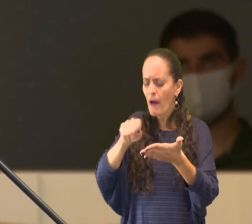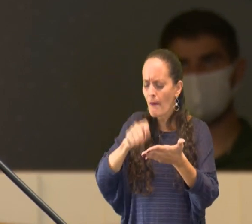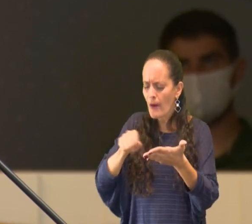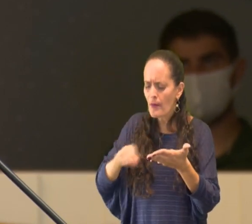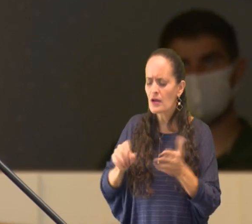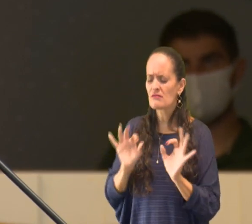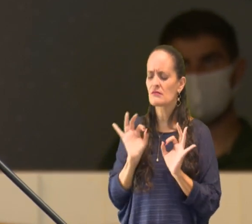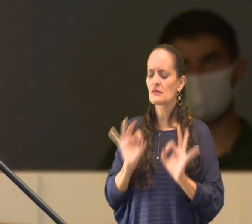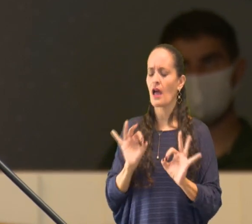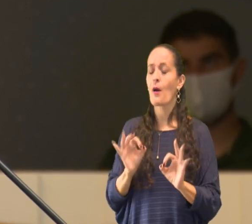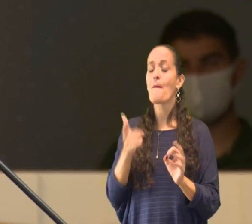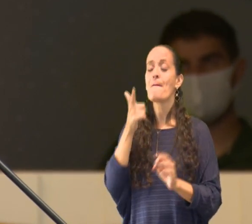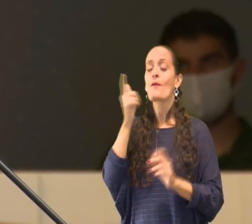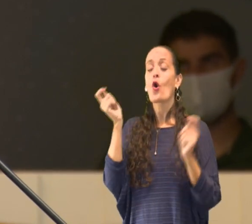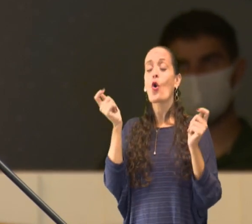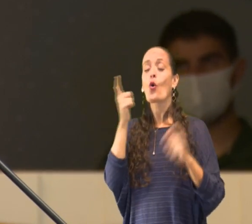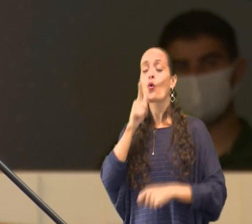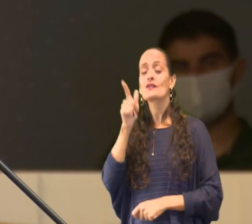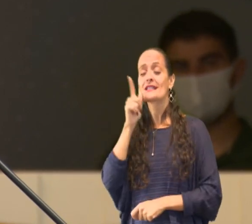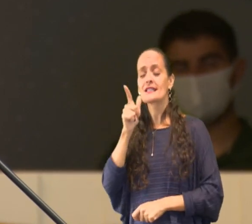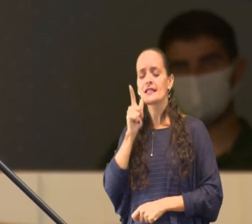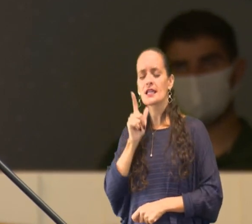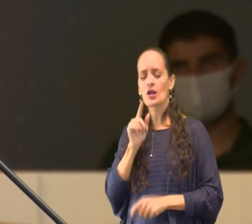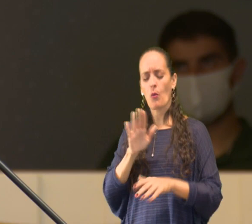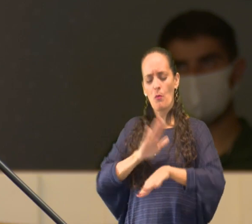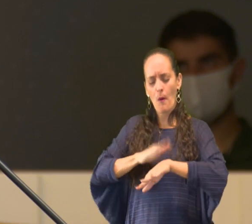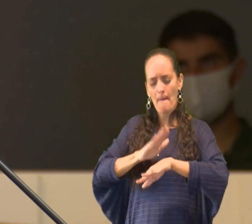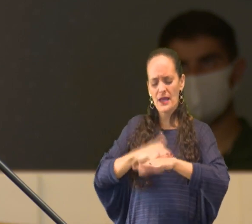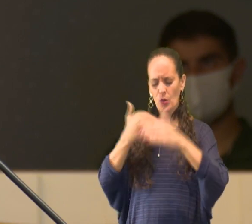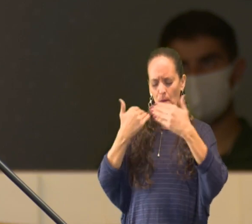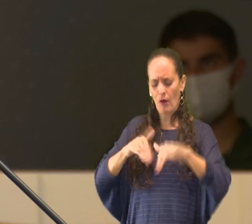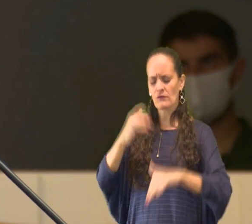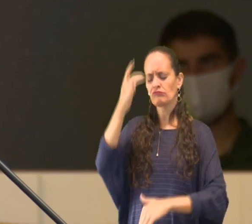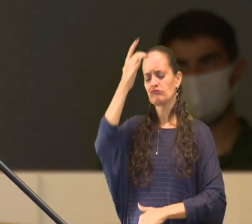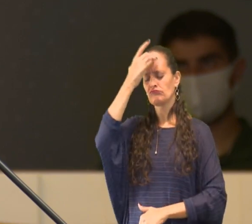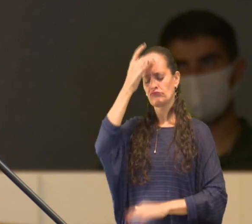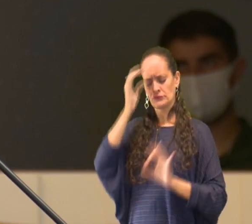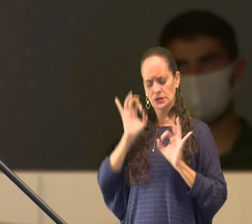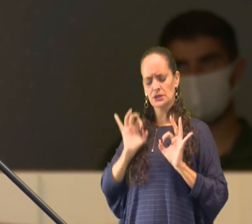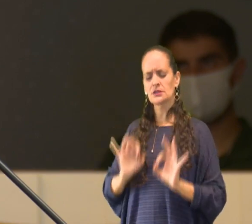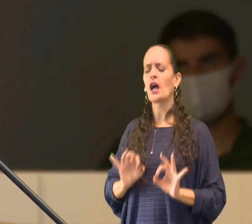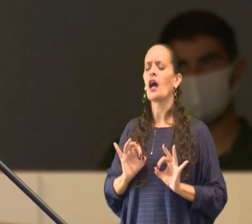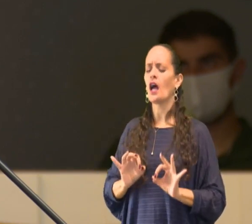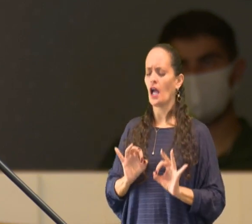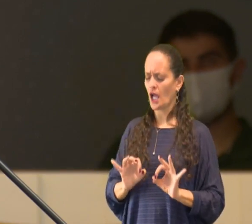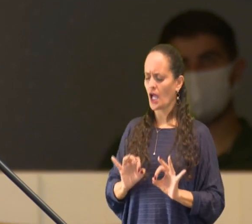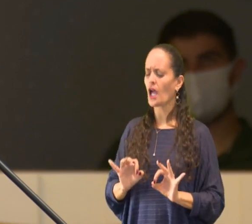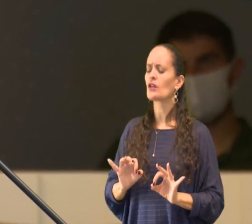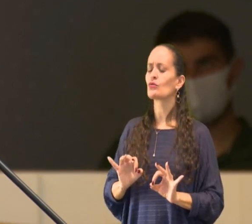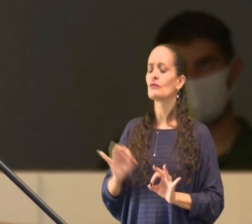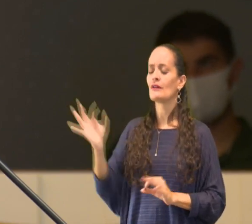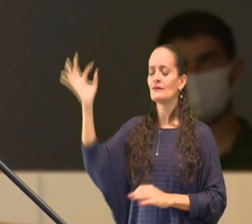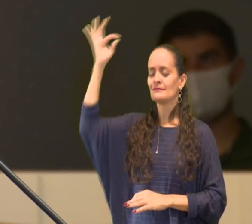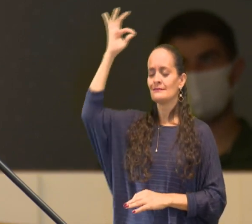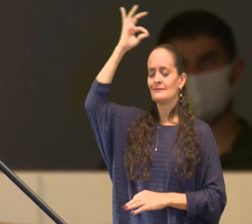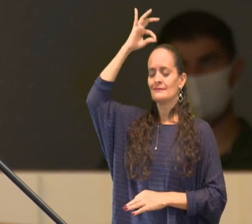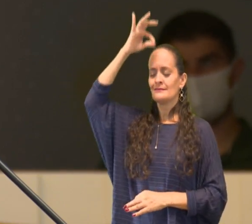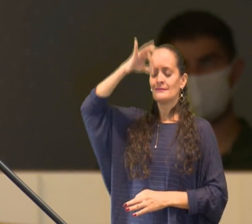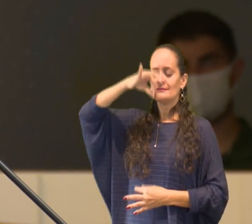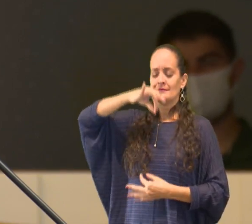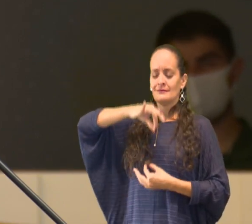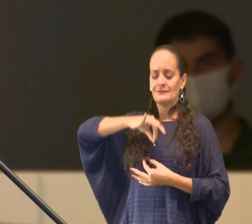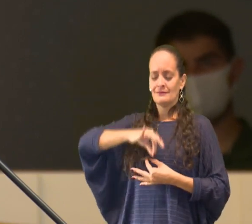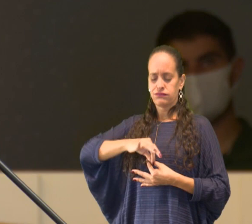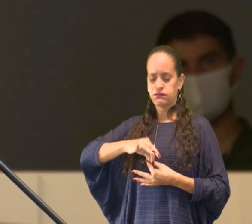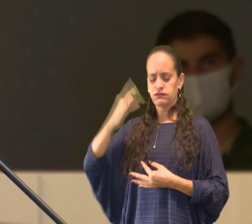que eles possam entrar, ó Deus, naquele local, tendo a consciência, a certeza de que estão ali com a presença,